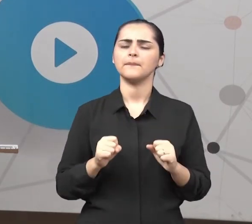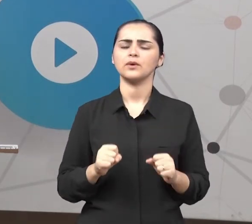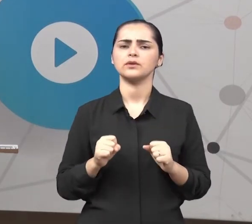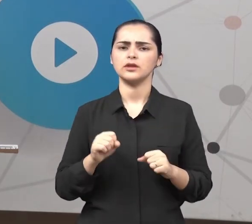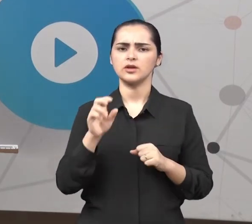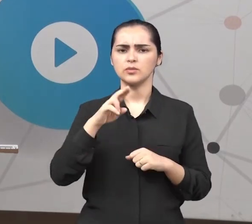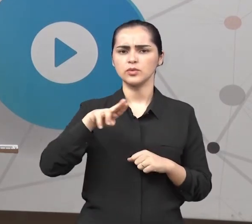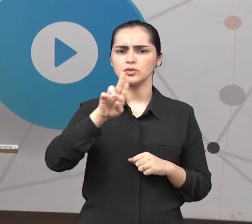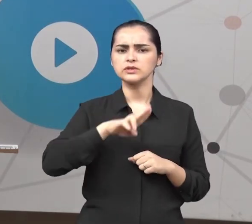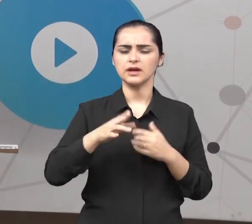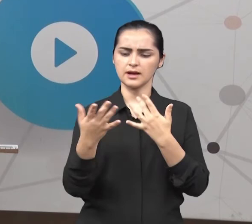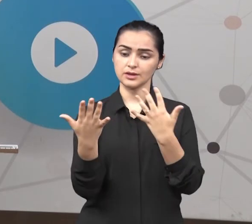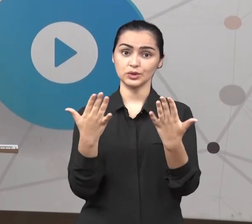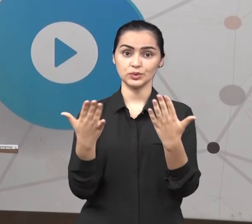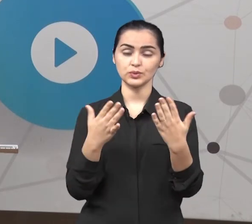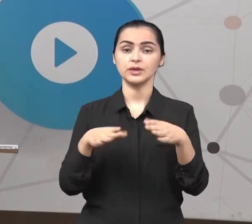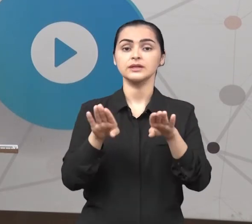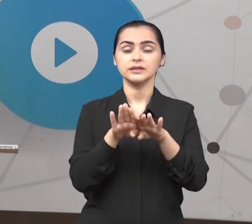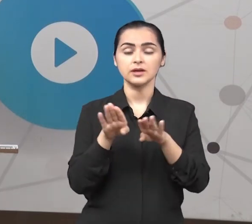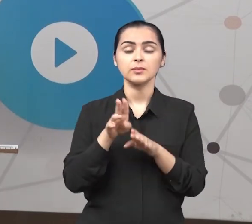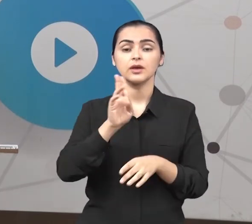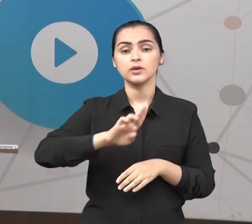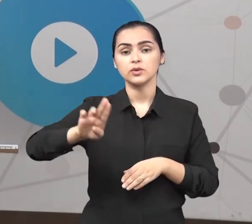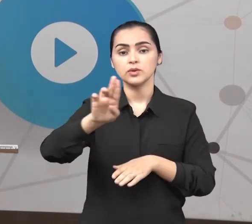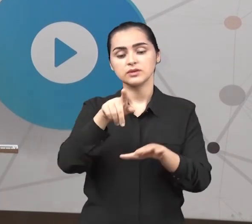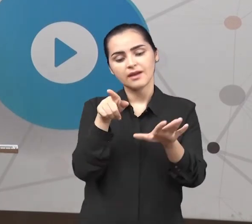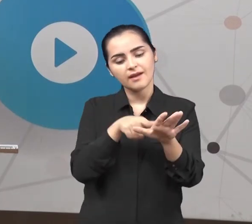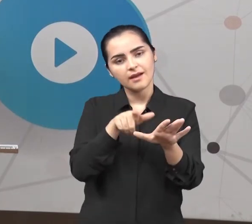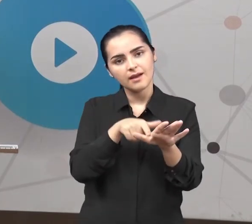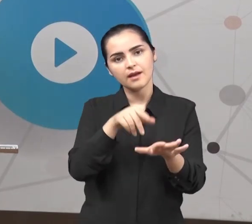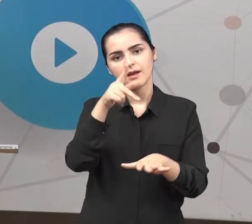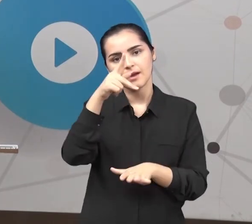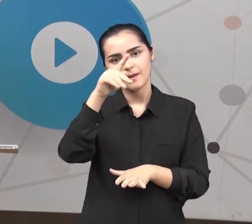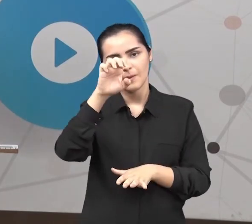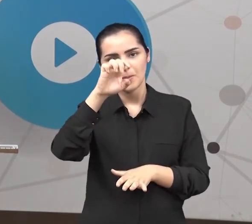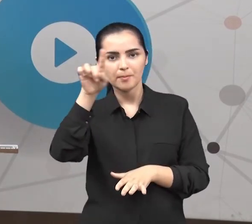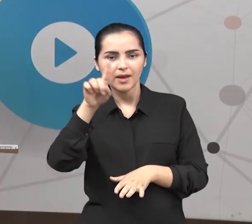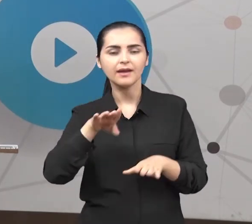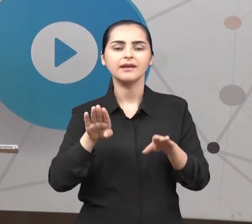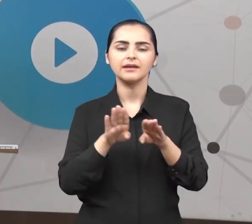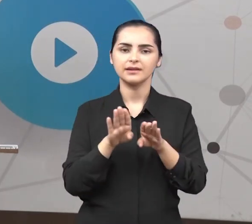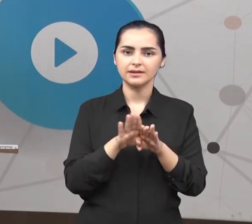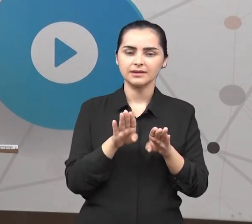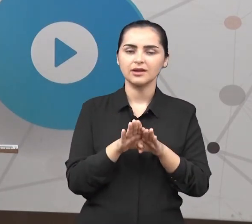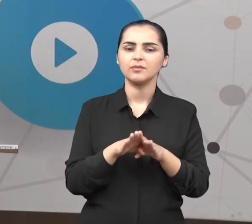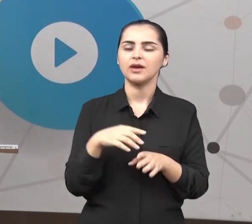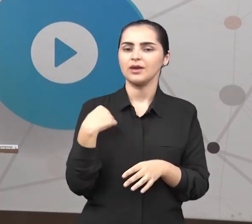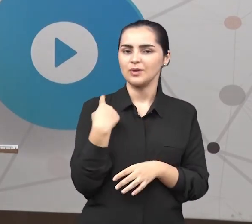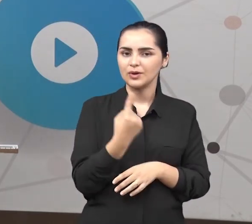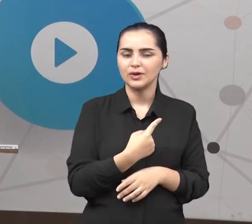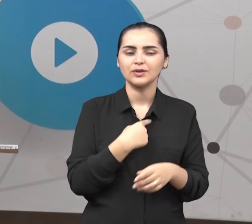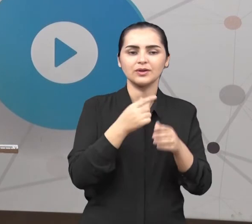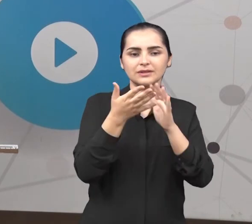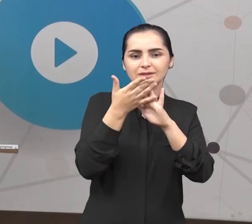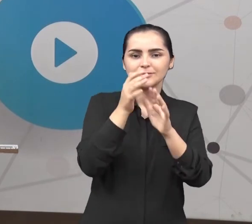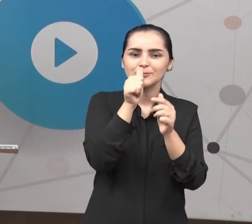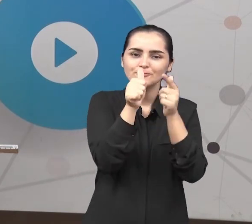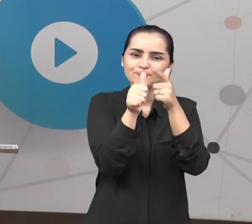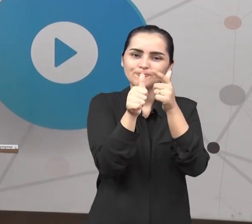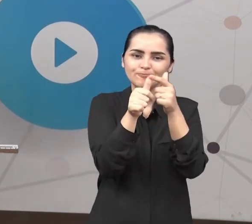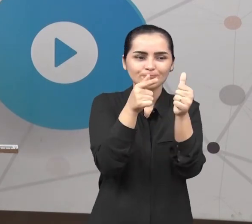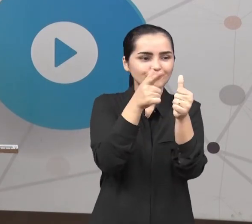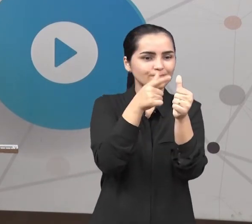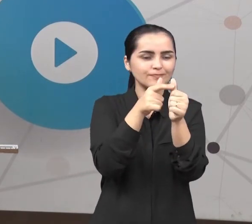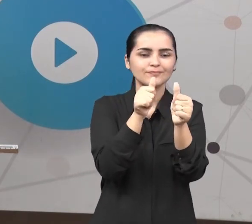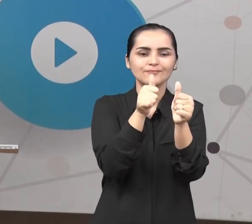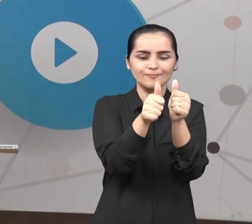de uma, com os nossos pés e também com o nosso polegar, que é esse